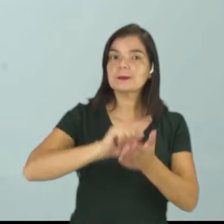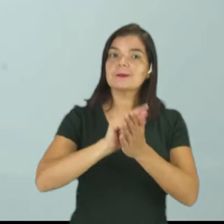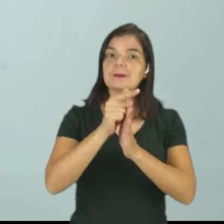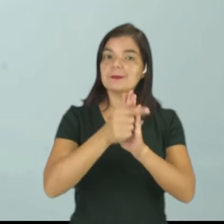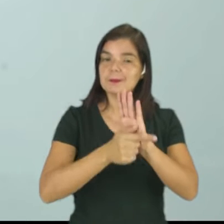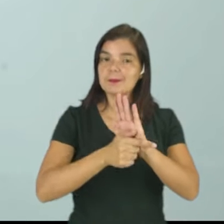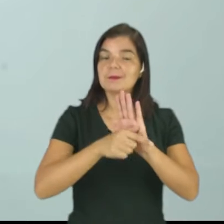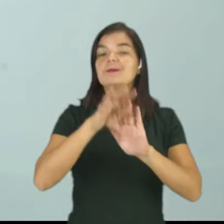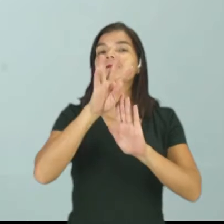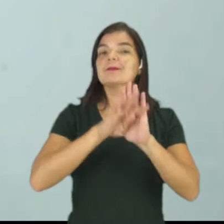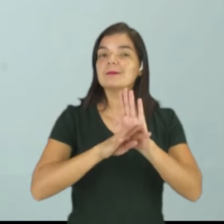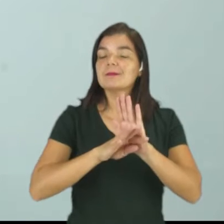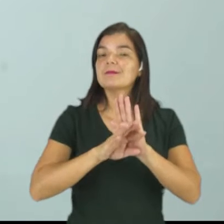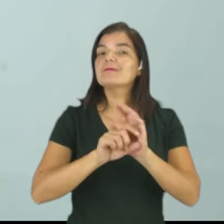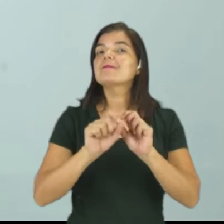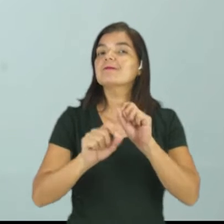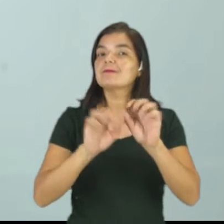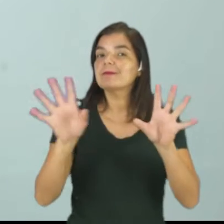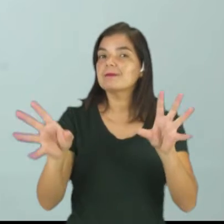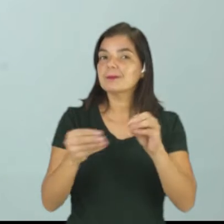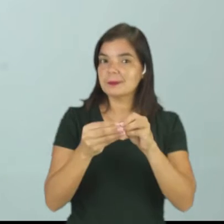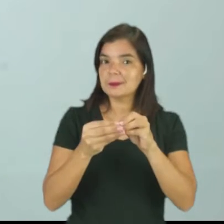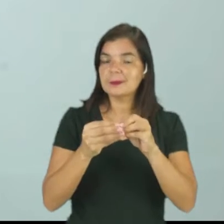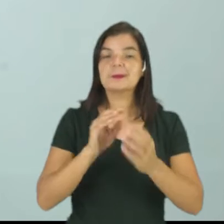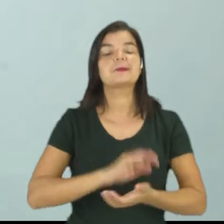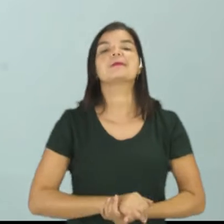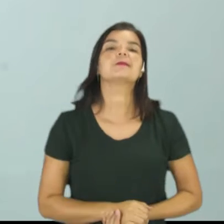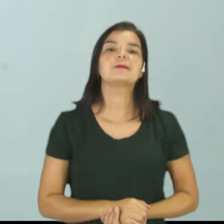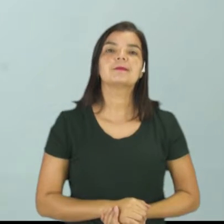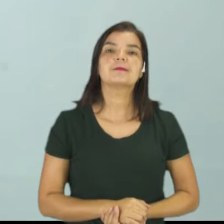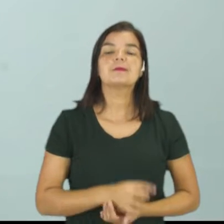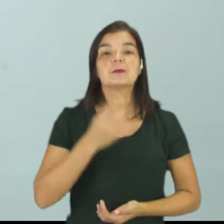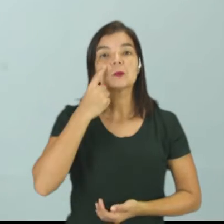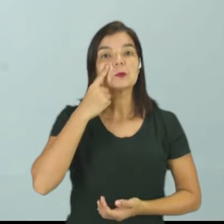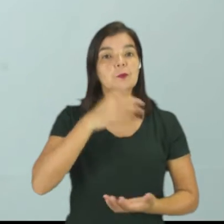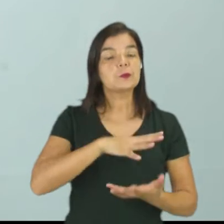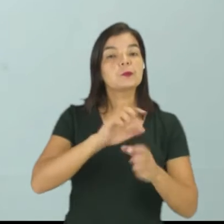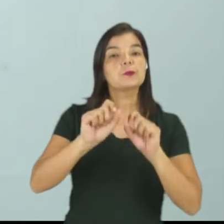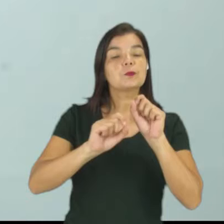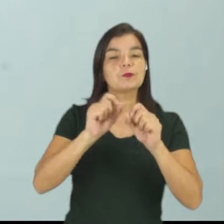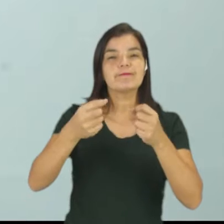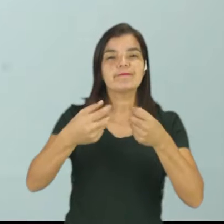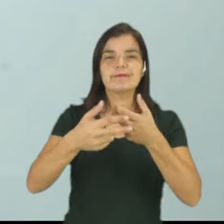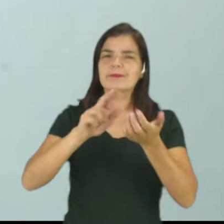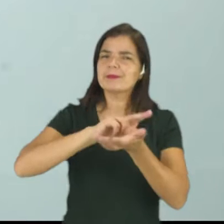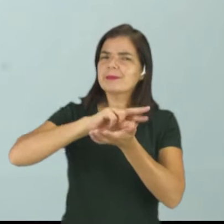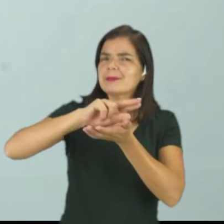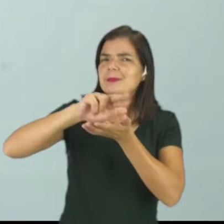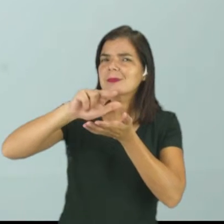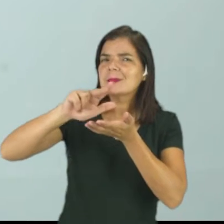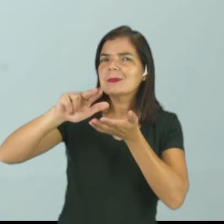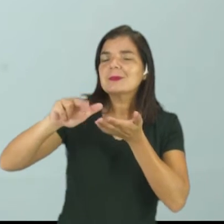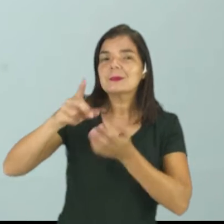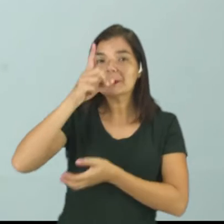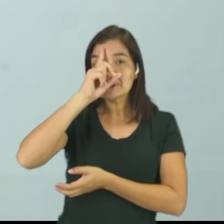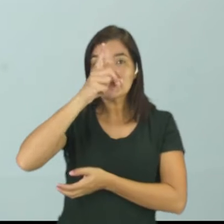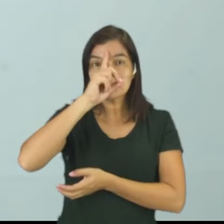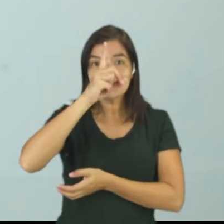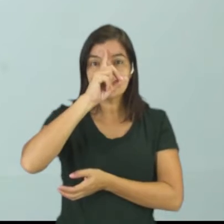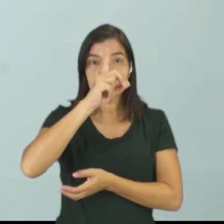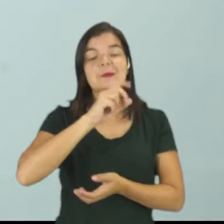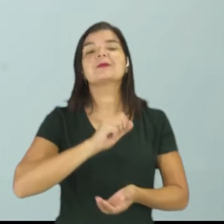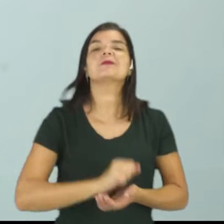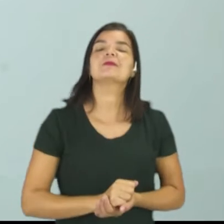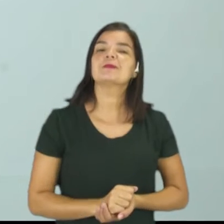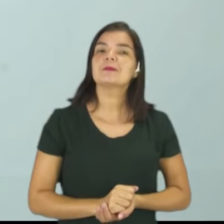gênero textual, chamado resenha. No universo do nosso